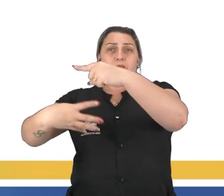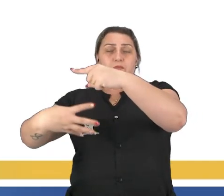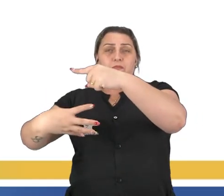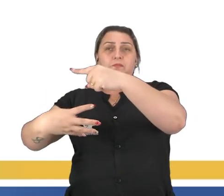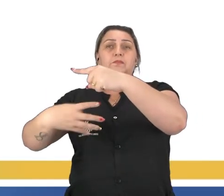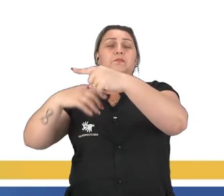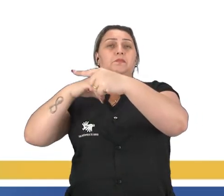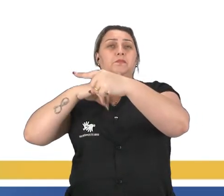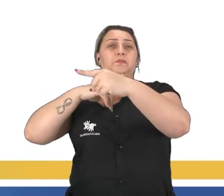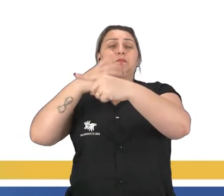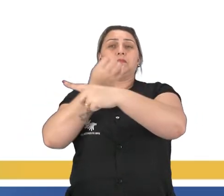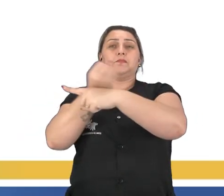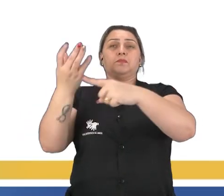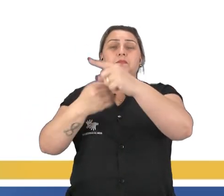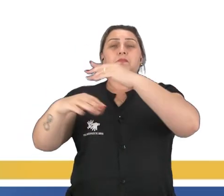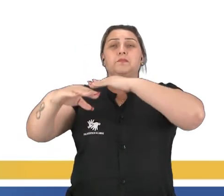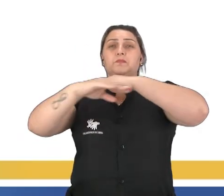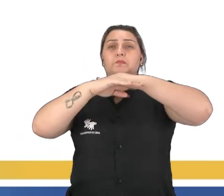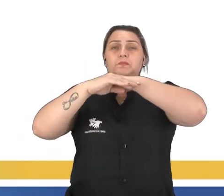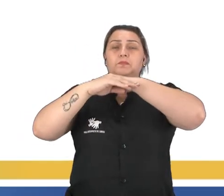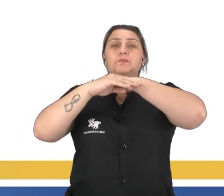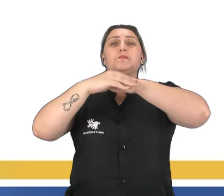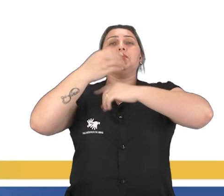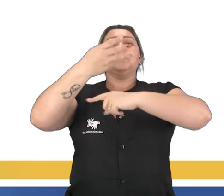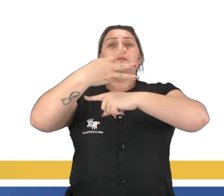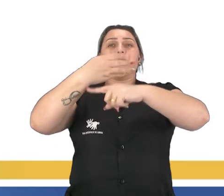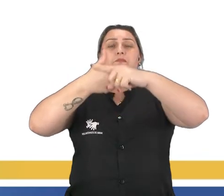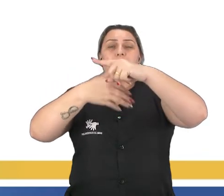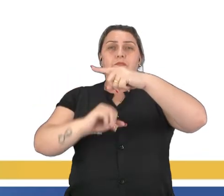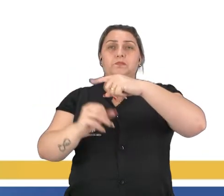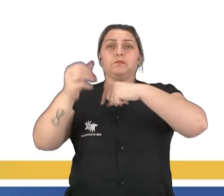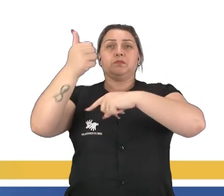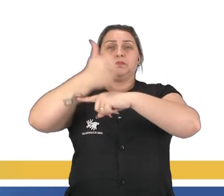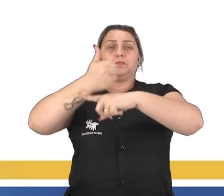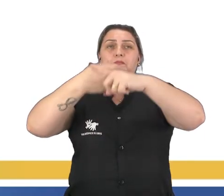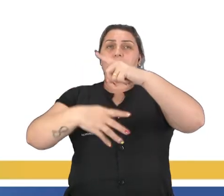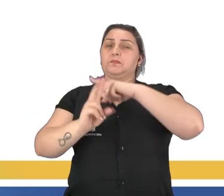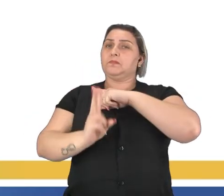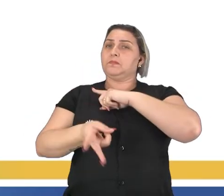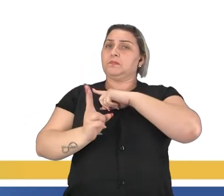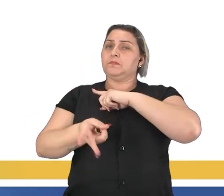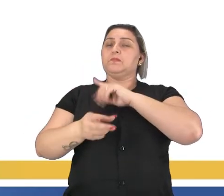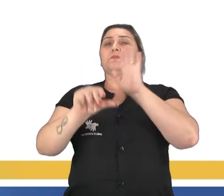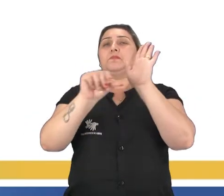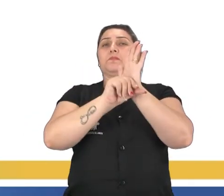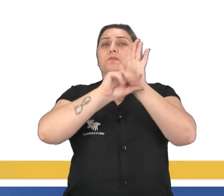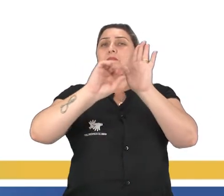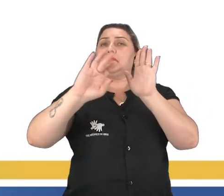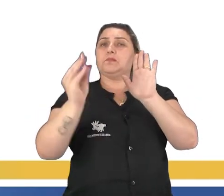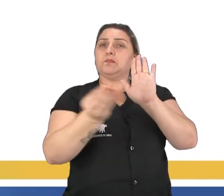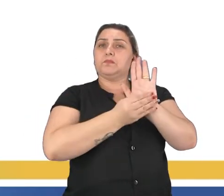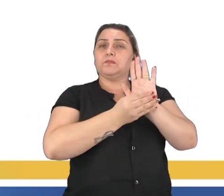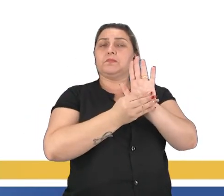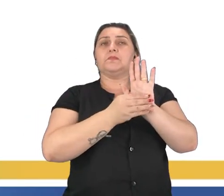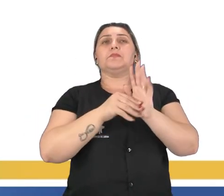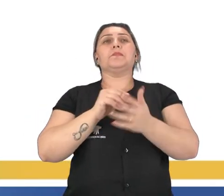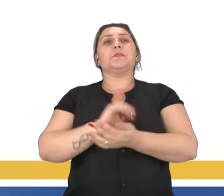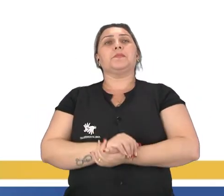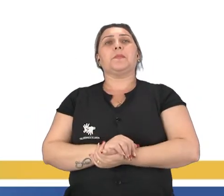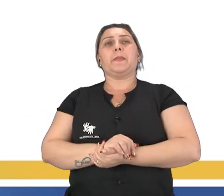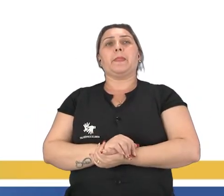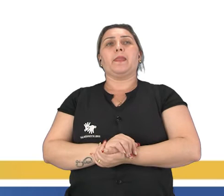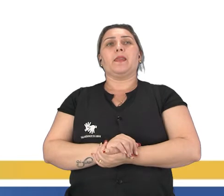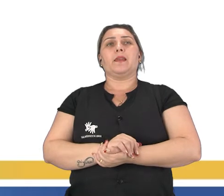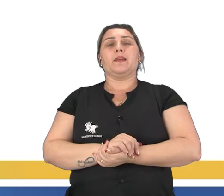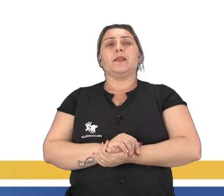então, é obter frações equivalentes às frações 4/10 e 1/4 que tenham o mesmo denominador e adicioná-las. Ou seja, como os